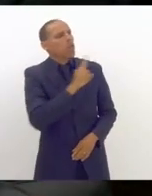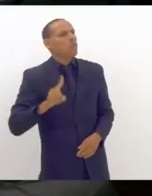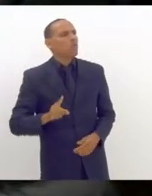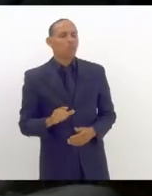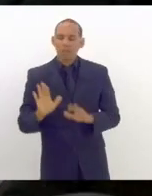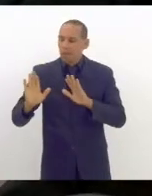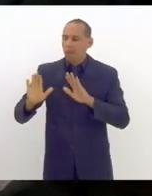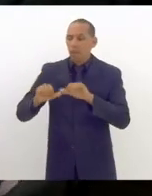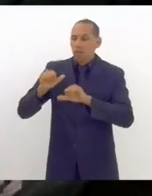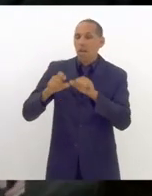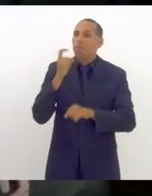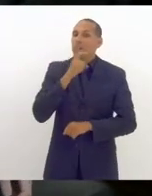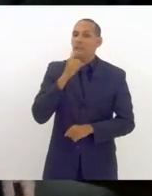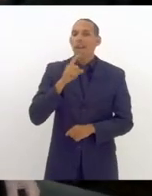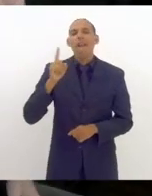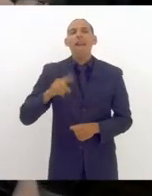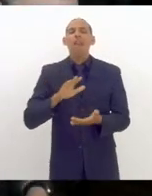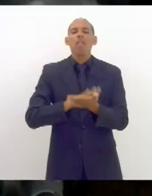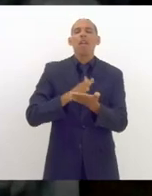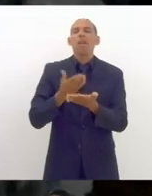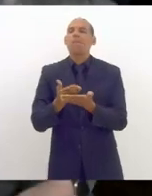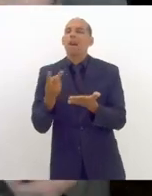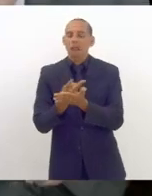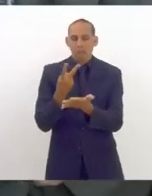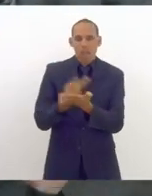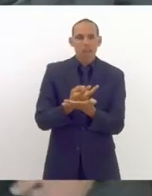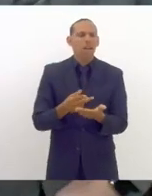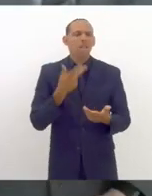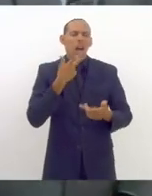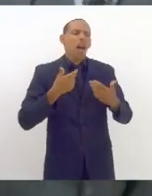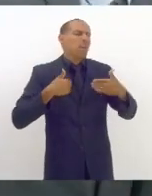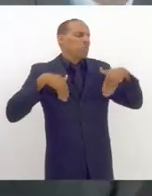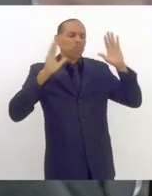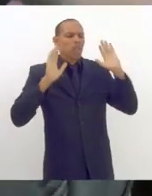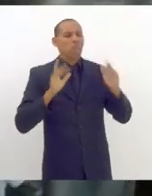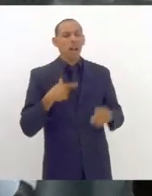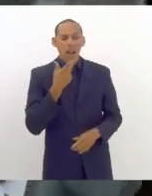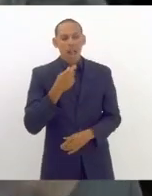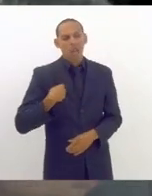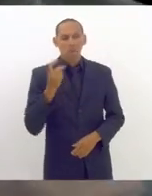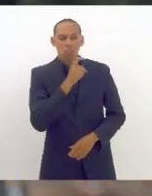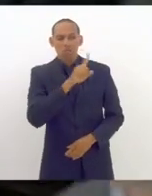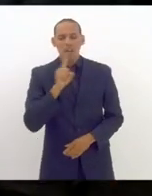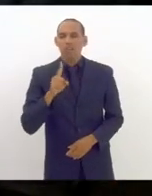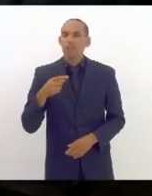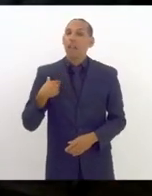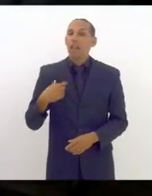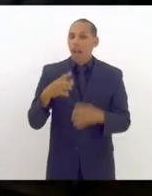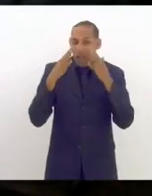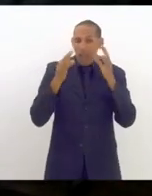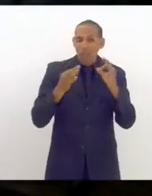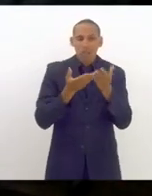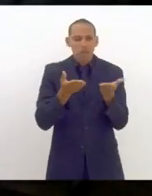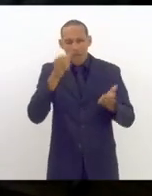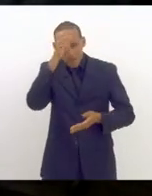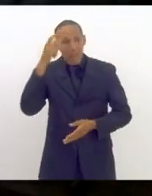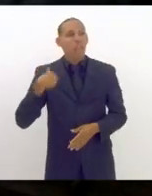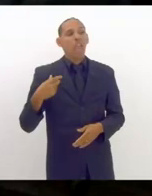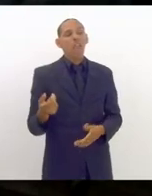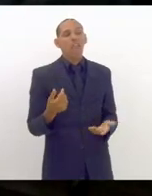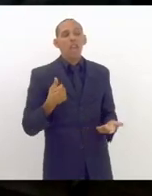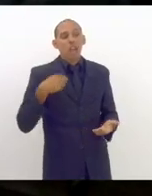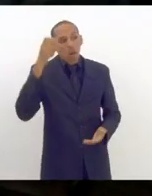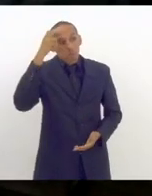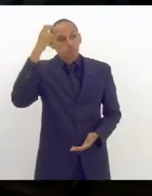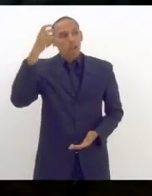vamos trocar a mentira pode falar o que quiser mas me chamar de mentiroso Eu não sei chama atenção eu posso não